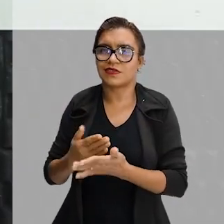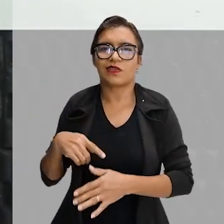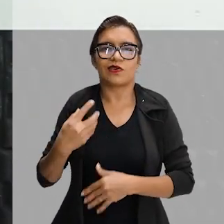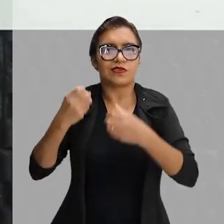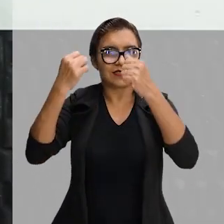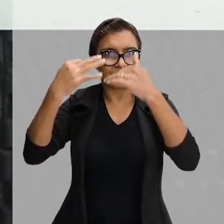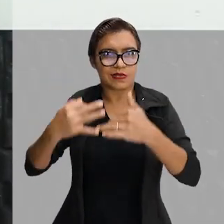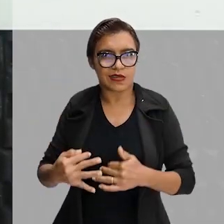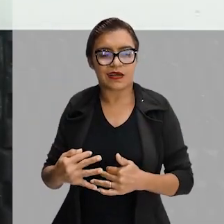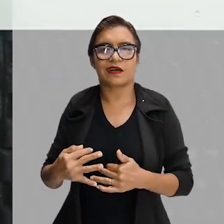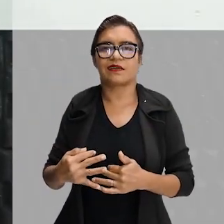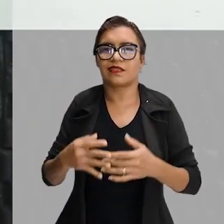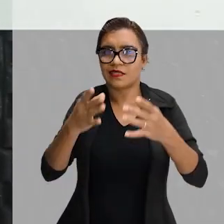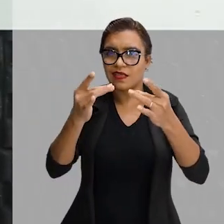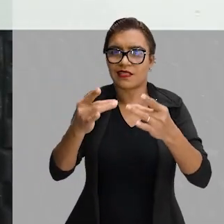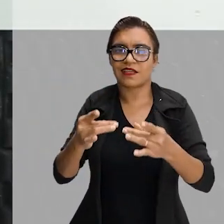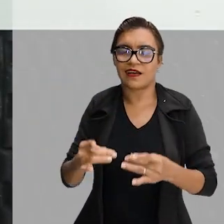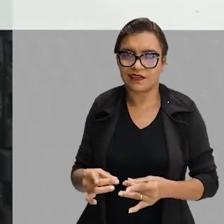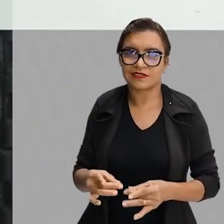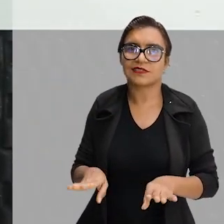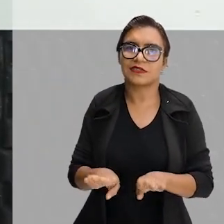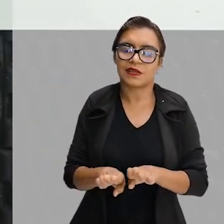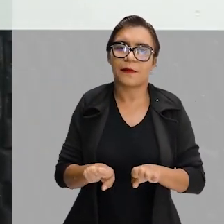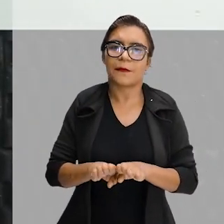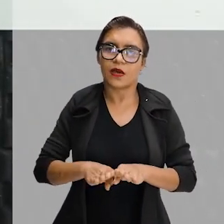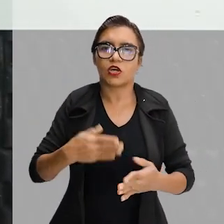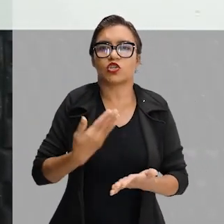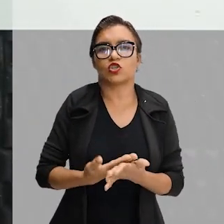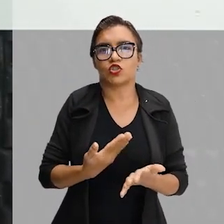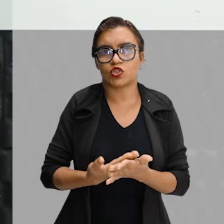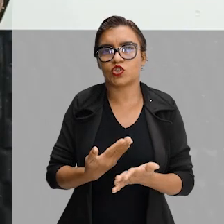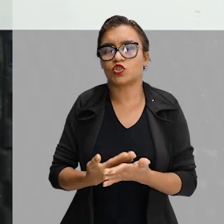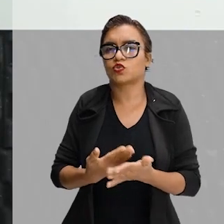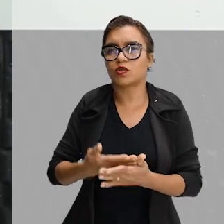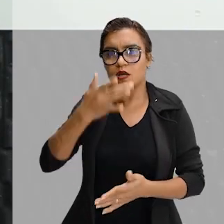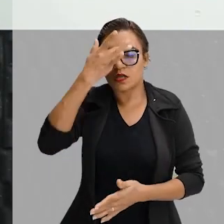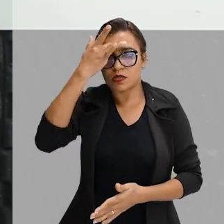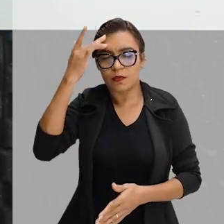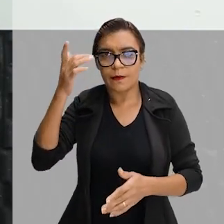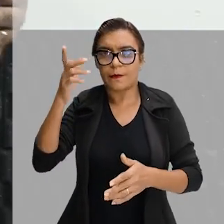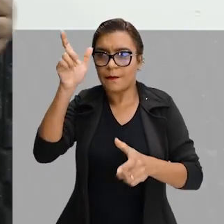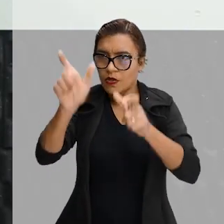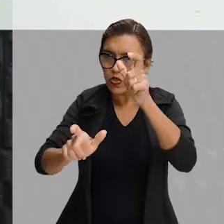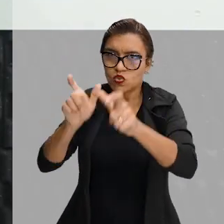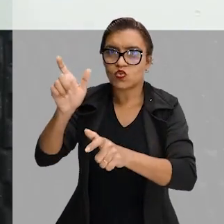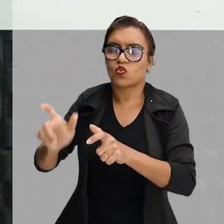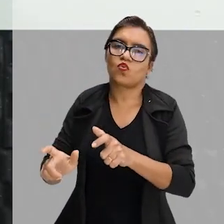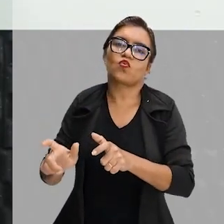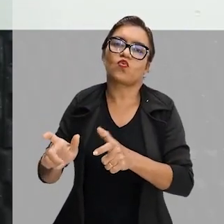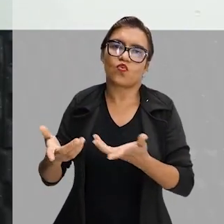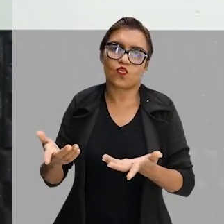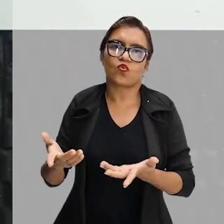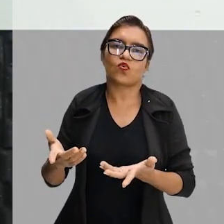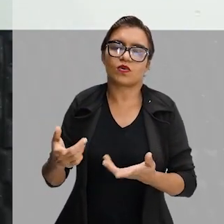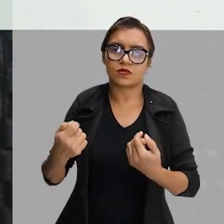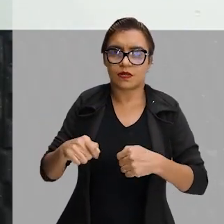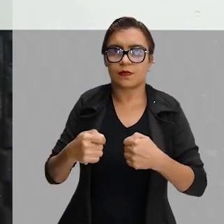ainda sobre esses indicadores e, evidentemente, trabalhar ainda mais essas pessoas e esses vazios que ainda